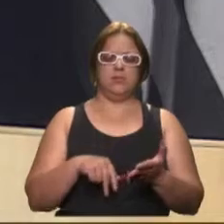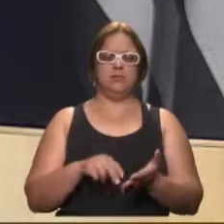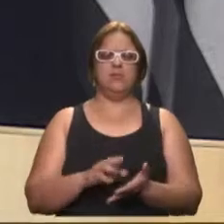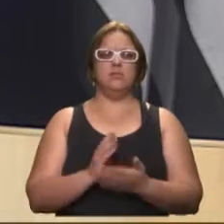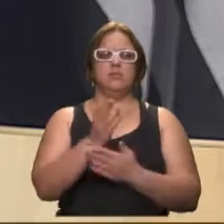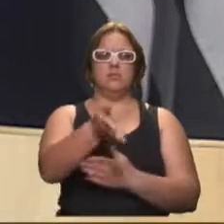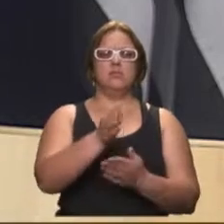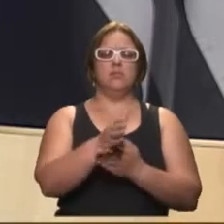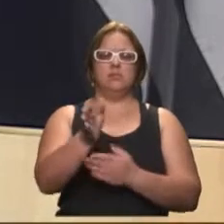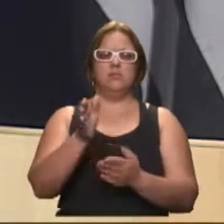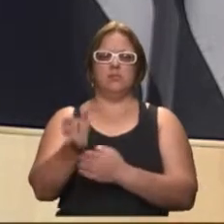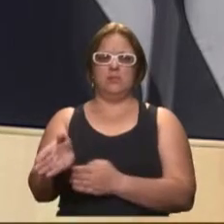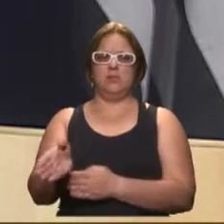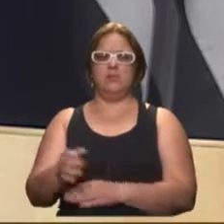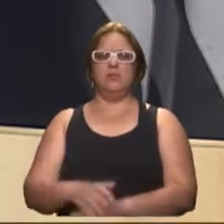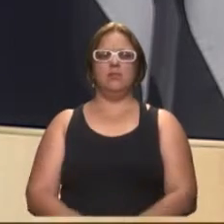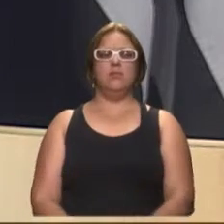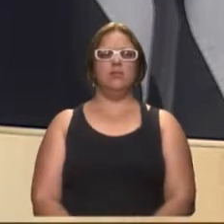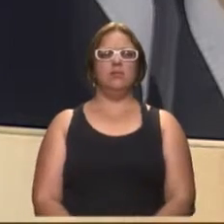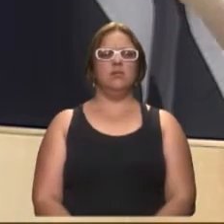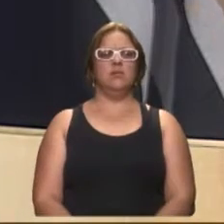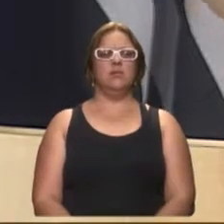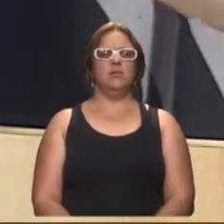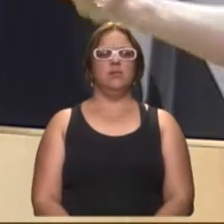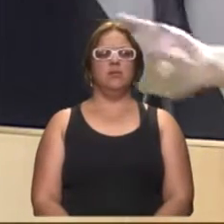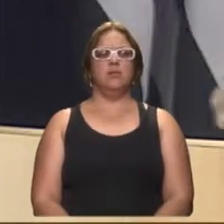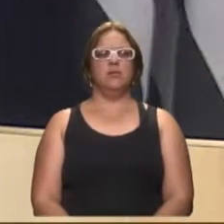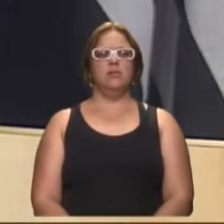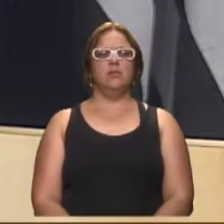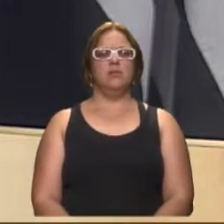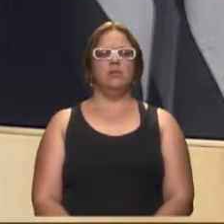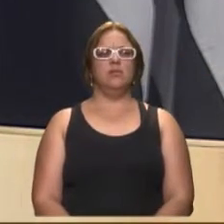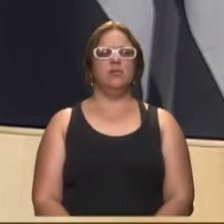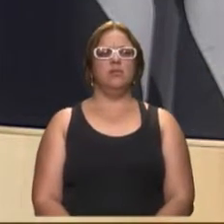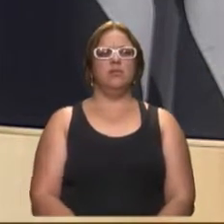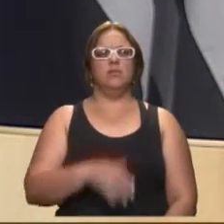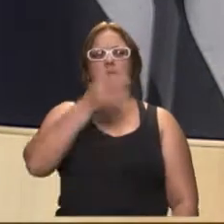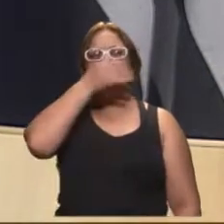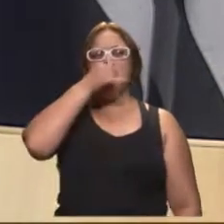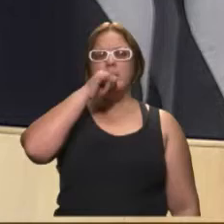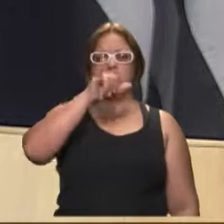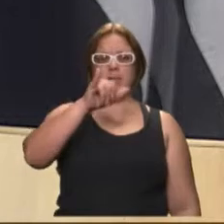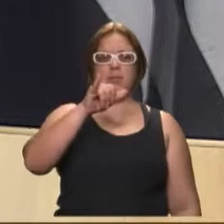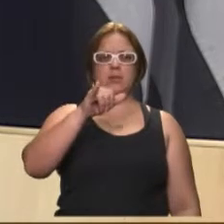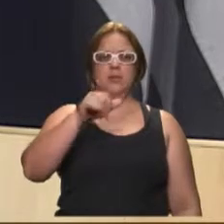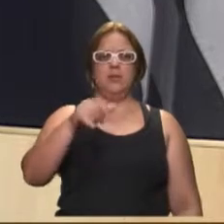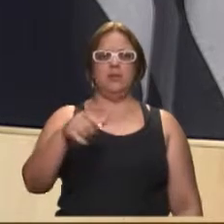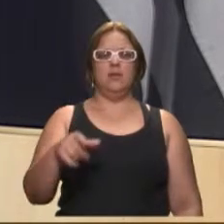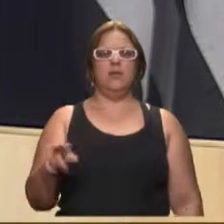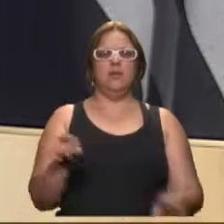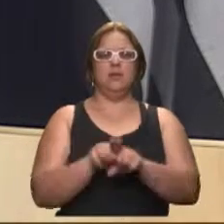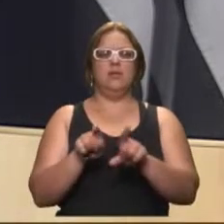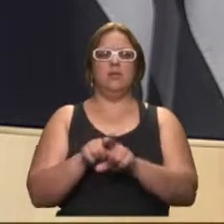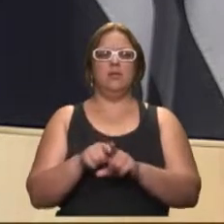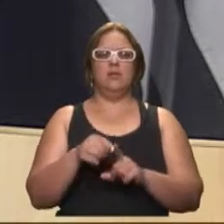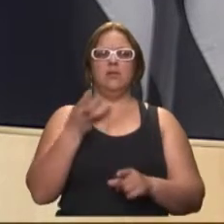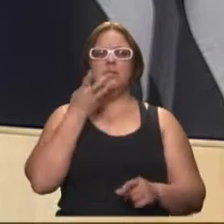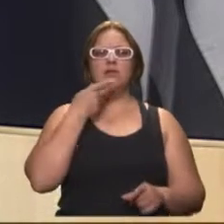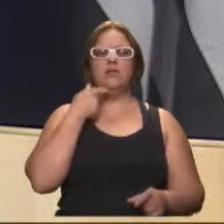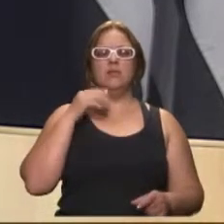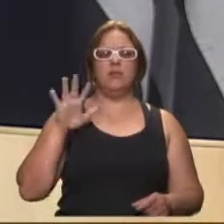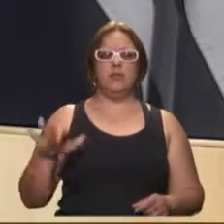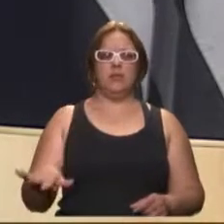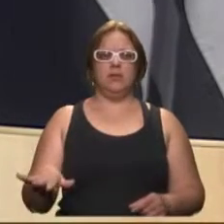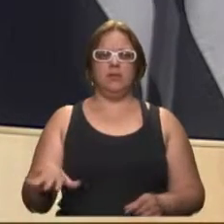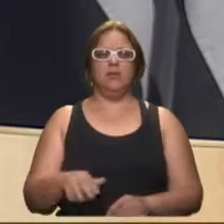também para a população de Taubaté, muitos pais e crianças que estudam na FEGO Camargo, nós encaminhamos uma indicação para o